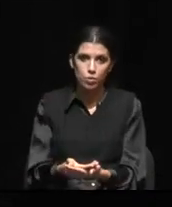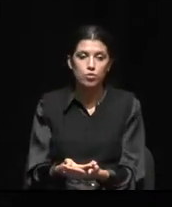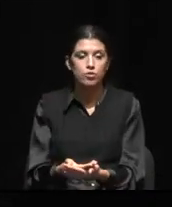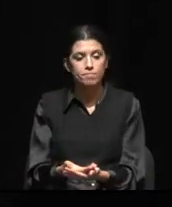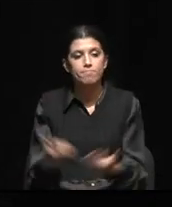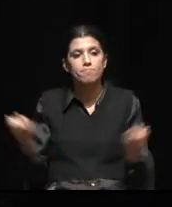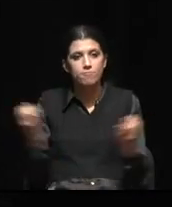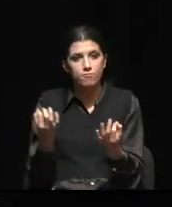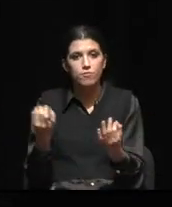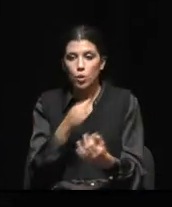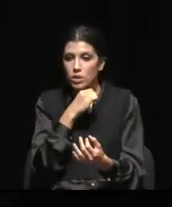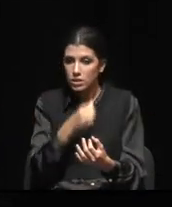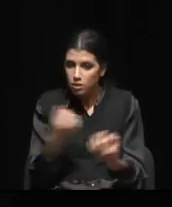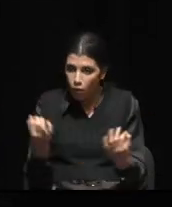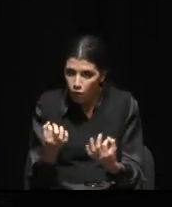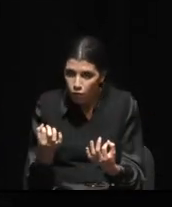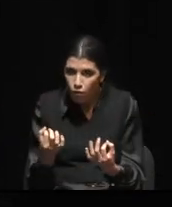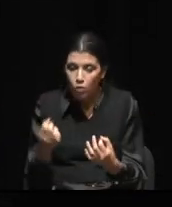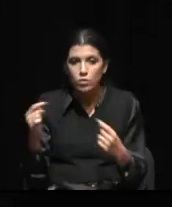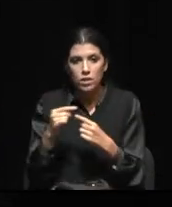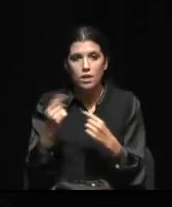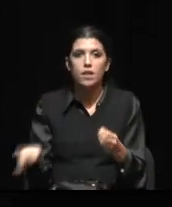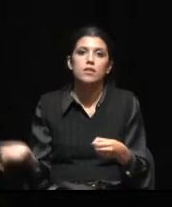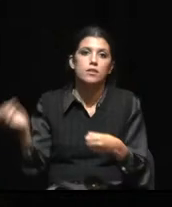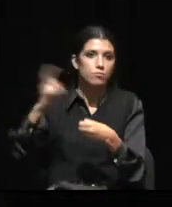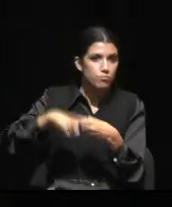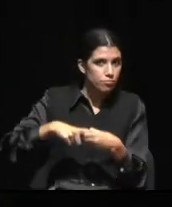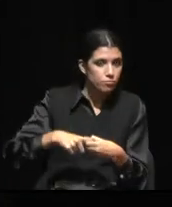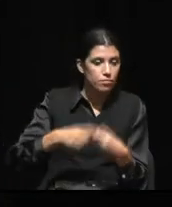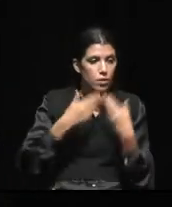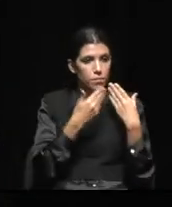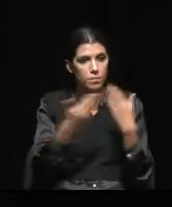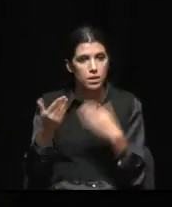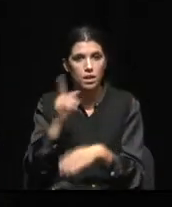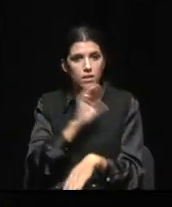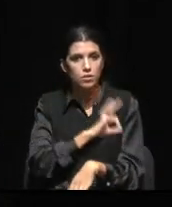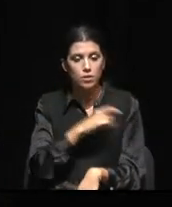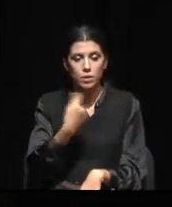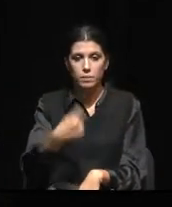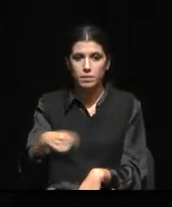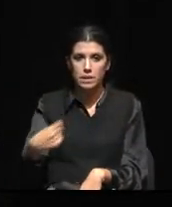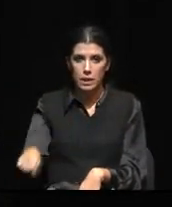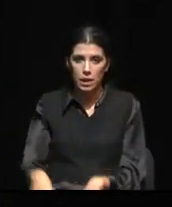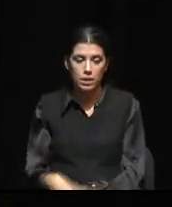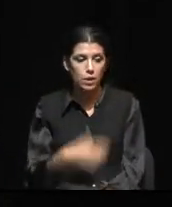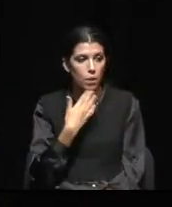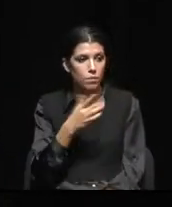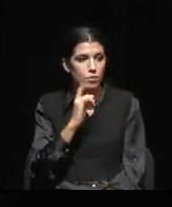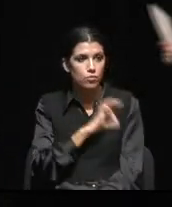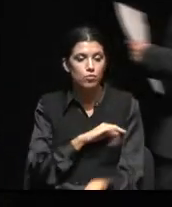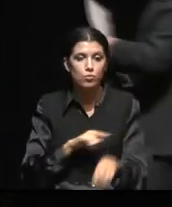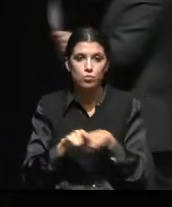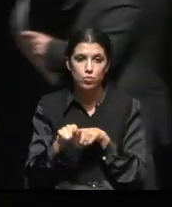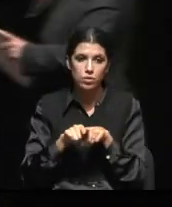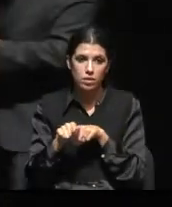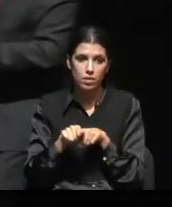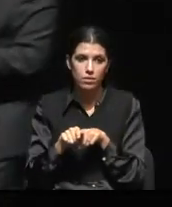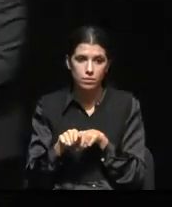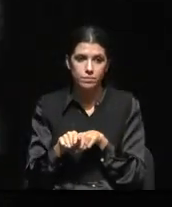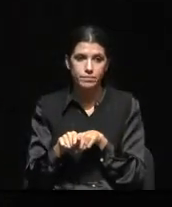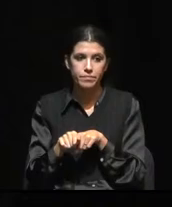de resto com autorização Deva o CDs subscreveu Muito obrigado sen obgada senhor